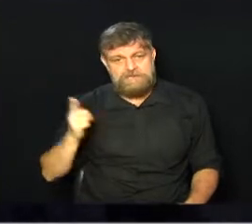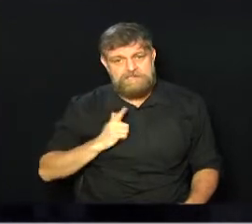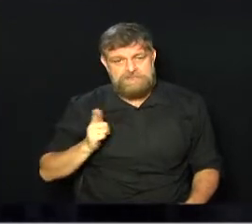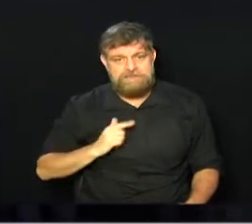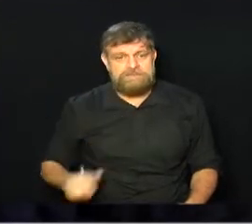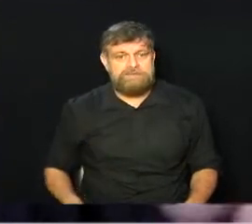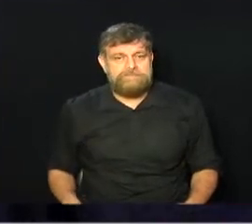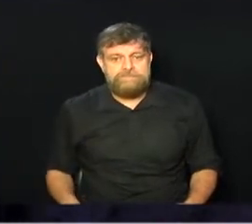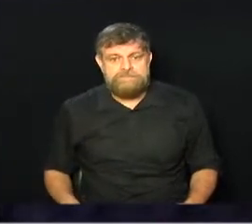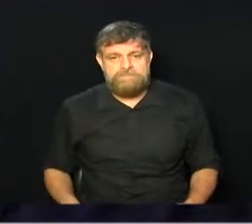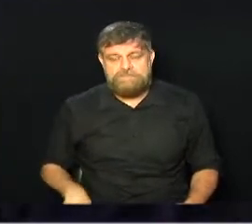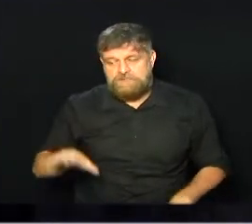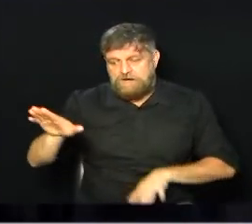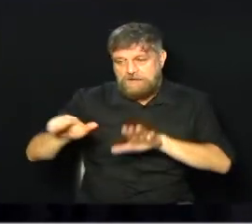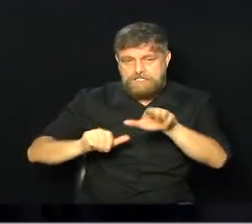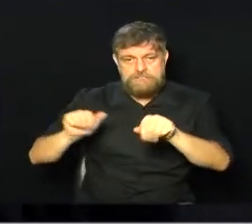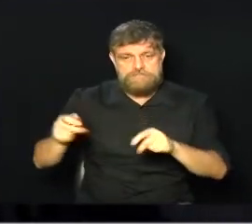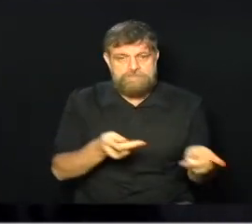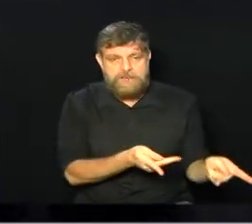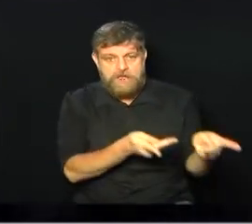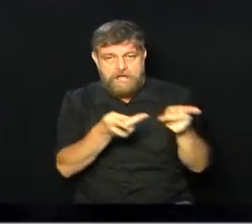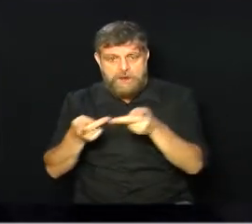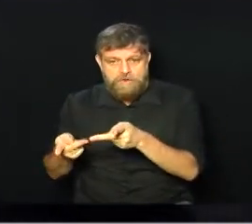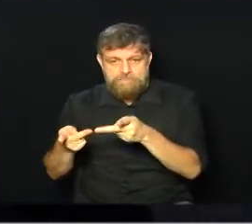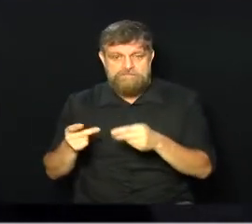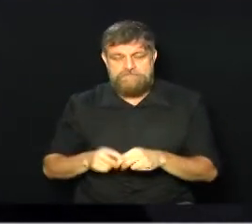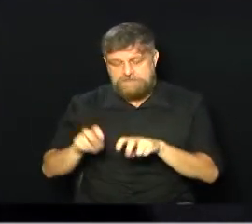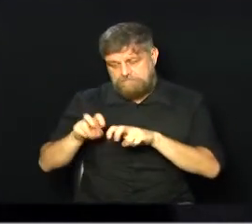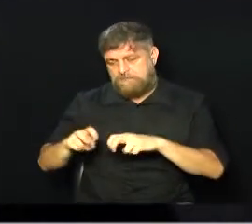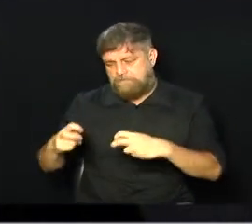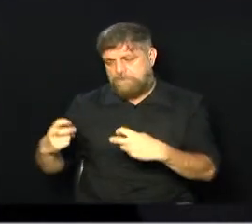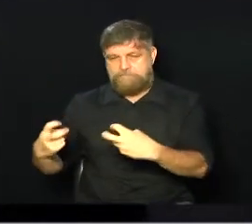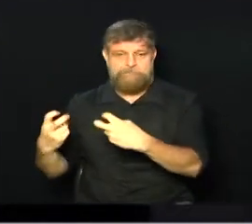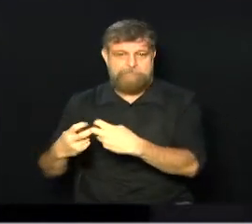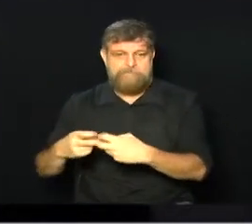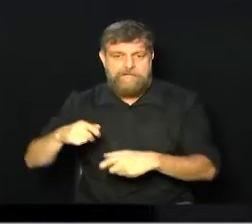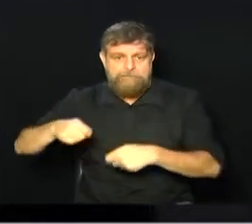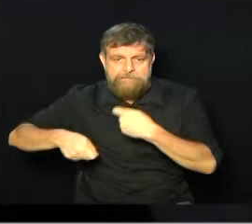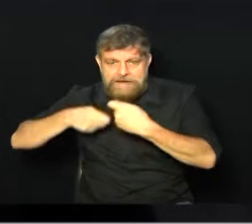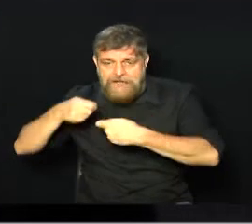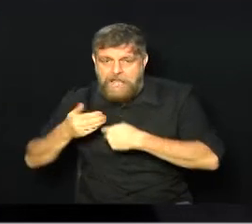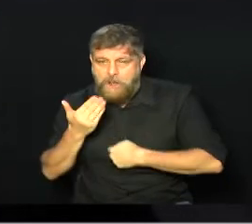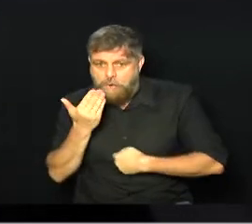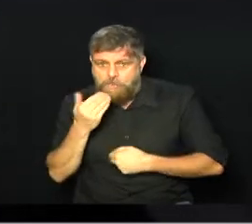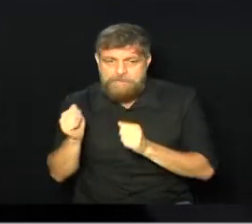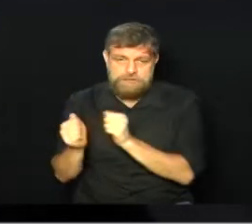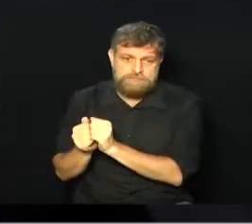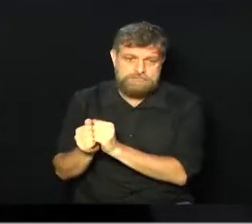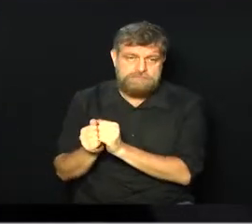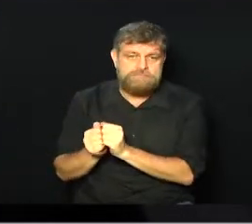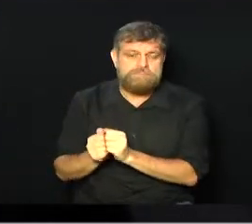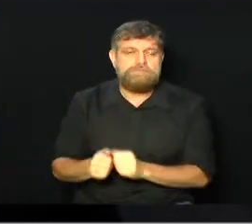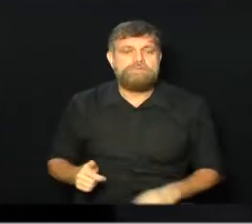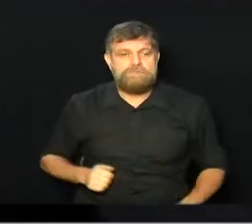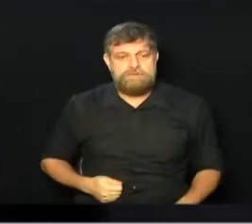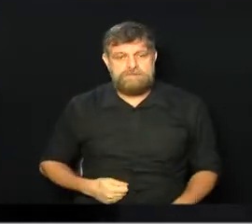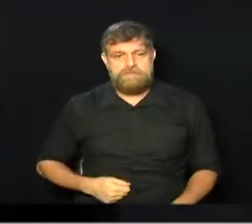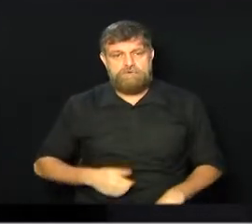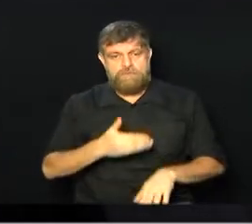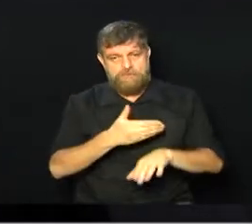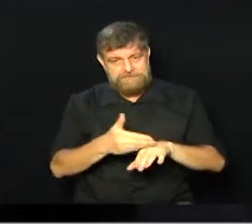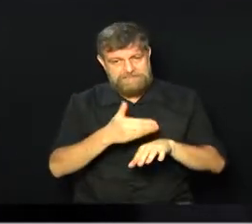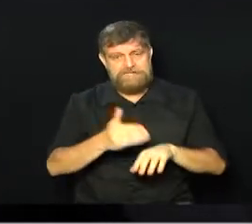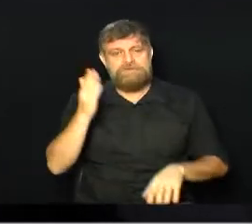amigas, aí chama para jantar, aí não vai os 30, aí vai em outro. Então, eu acho que faz parte do futebol. O treinador, ele tem que